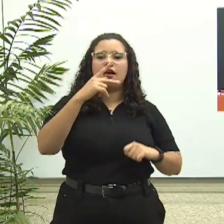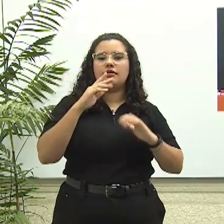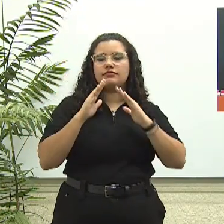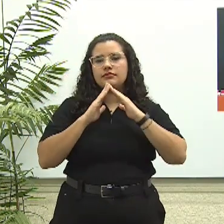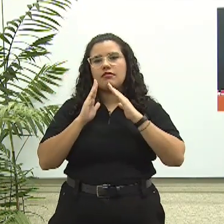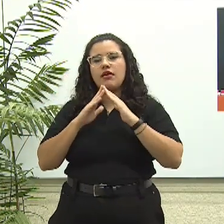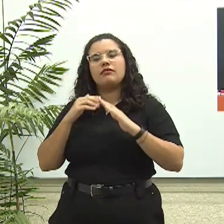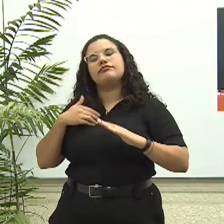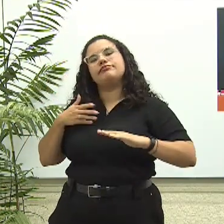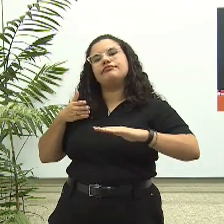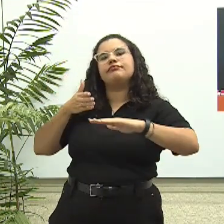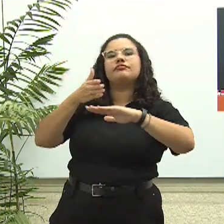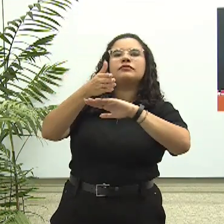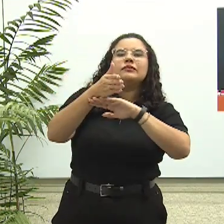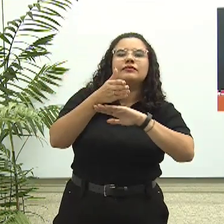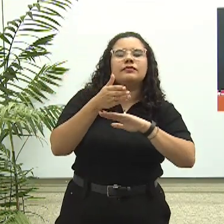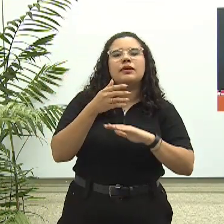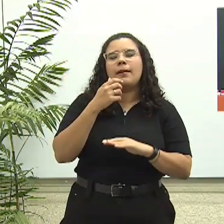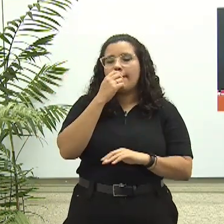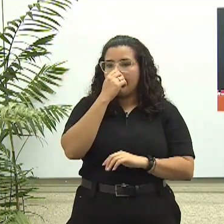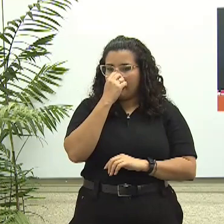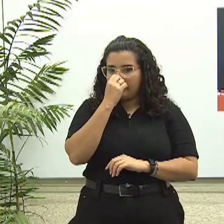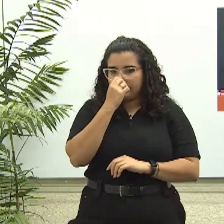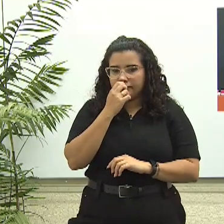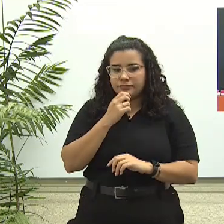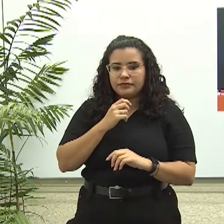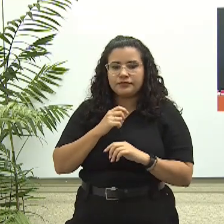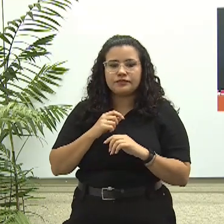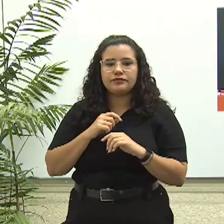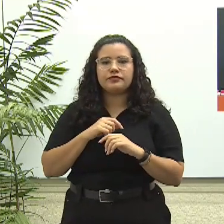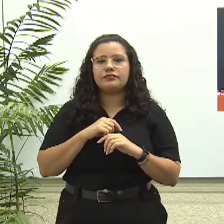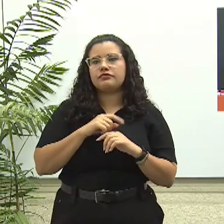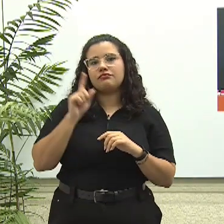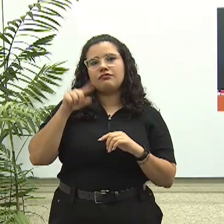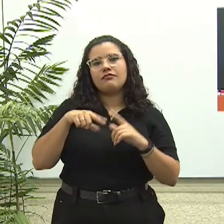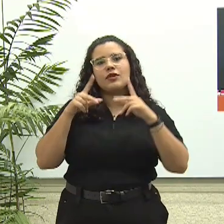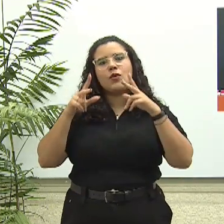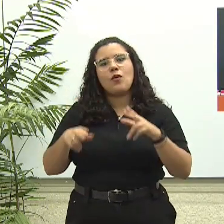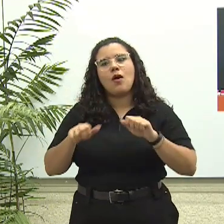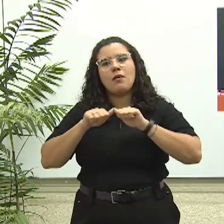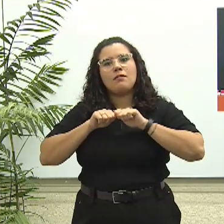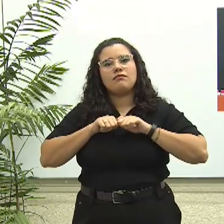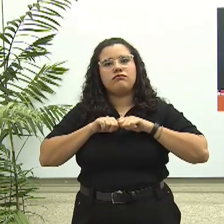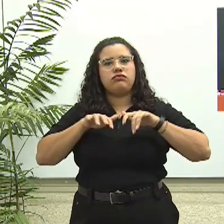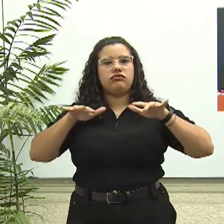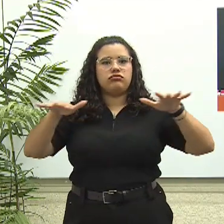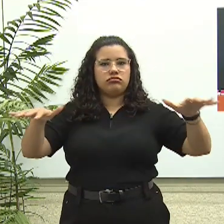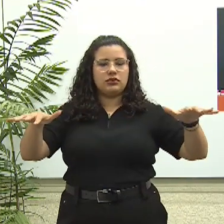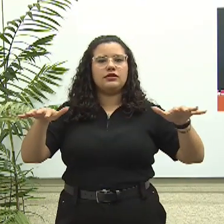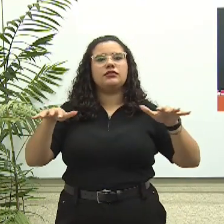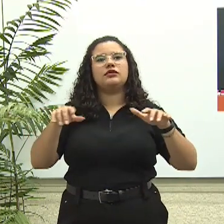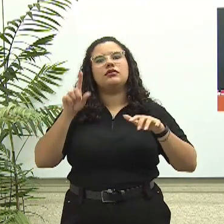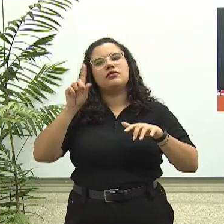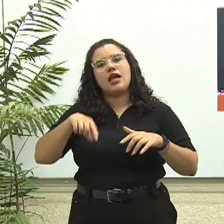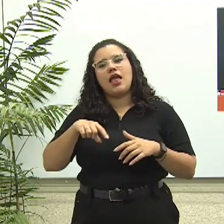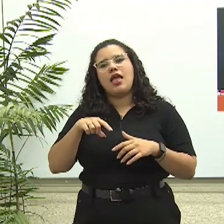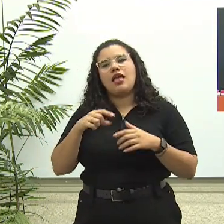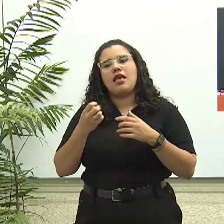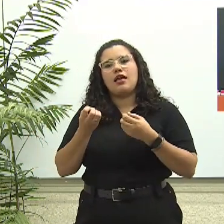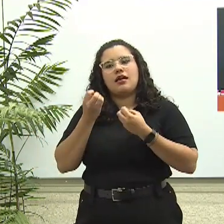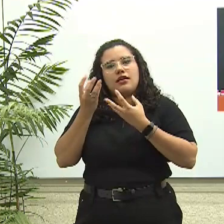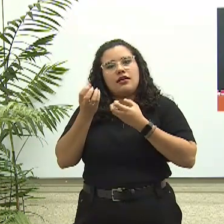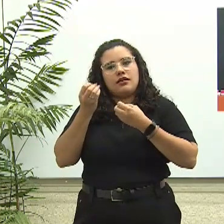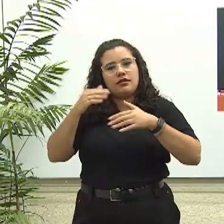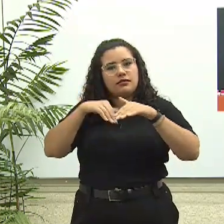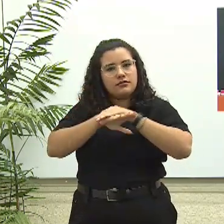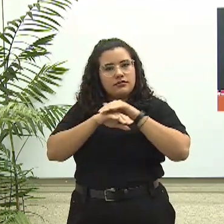com eh de em geral de Hiper escala que eles falam né um uma um data center uma